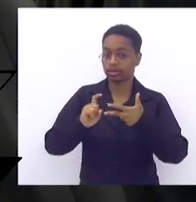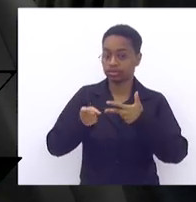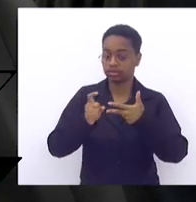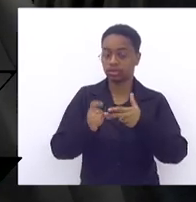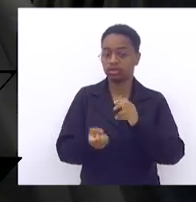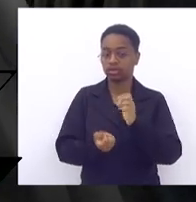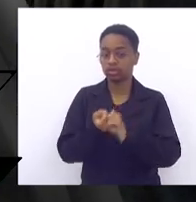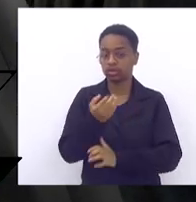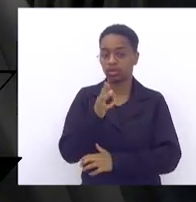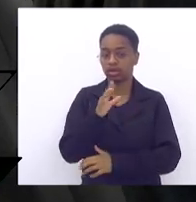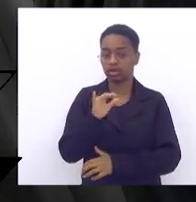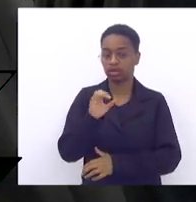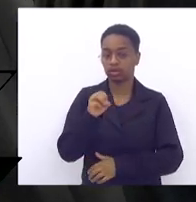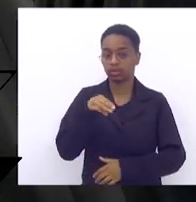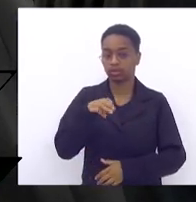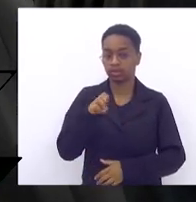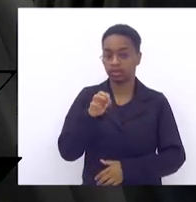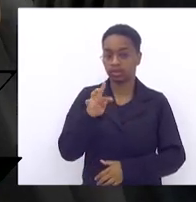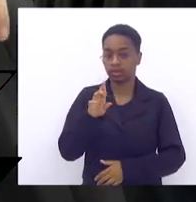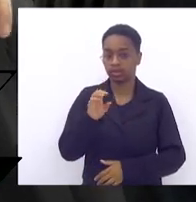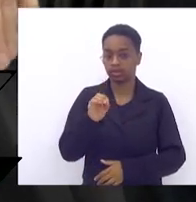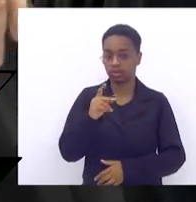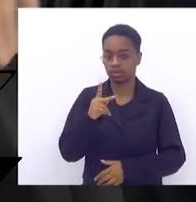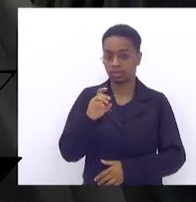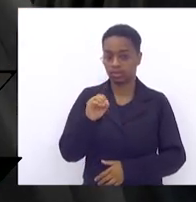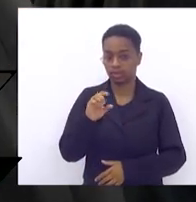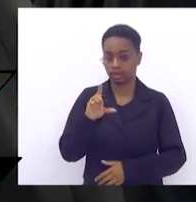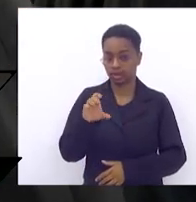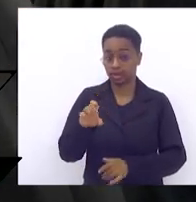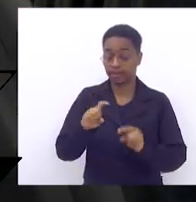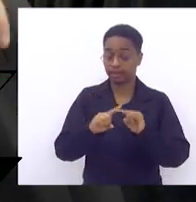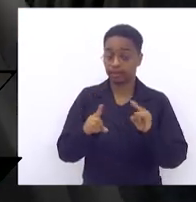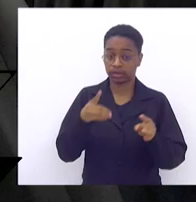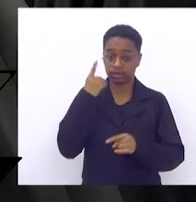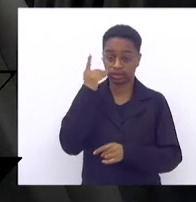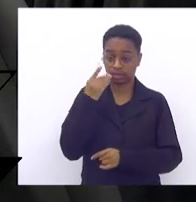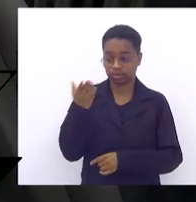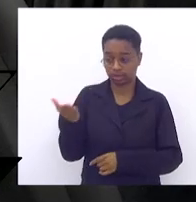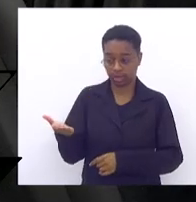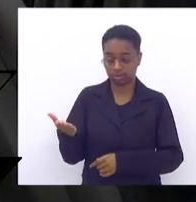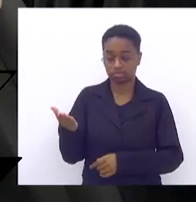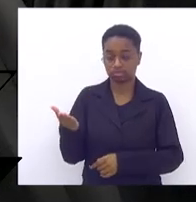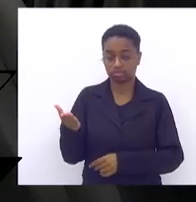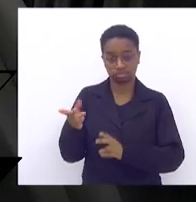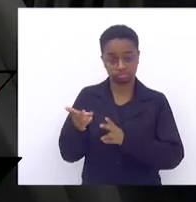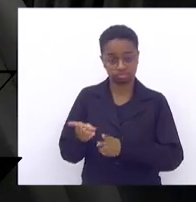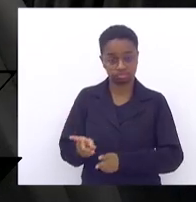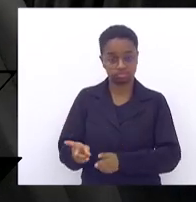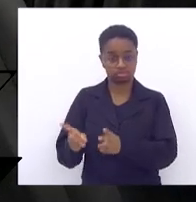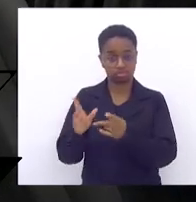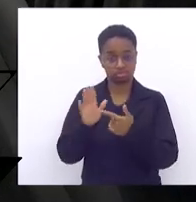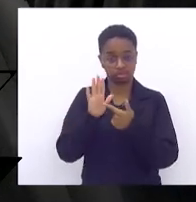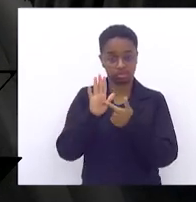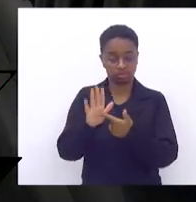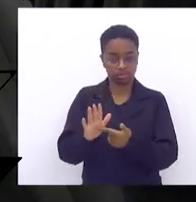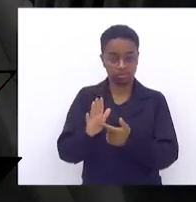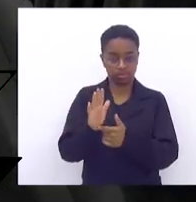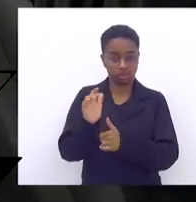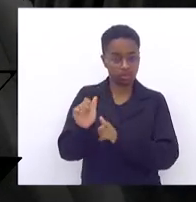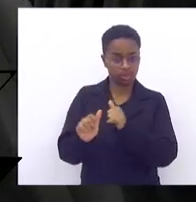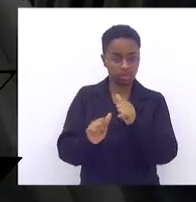Metrópole. Mas o deputado Amorim aqui sustentou que não está